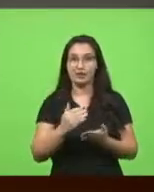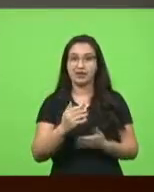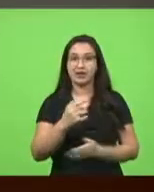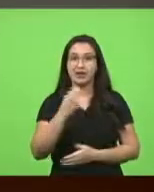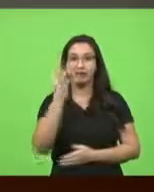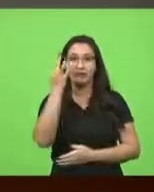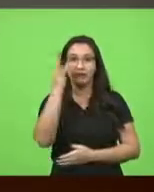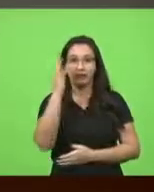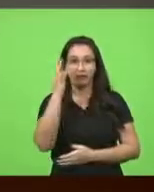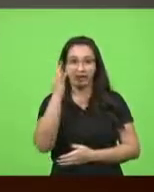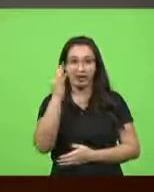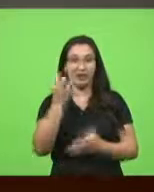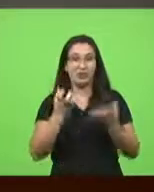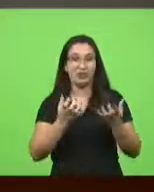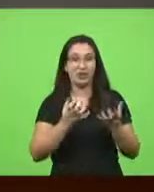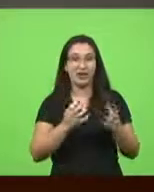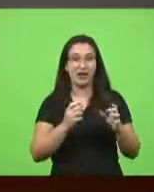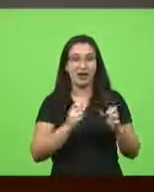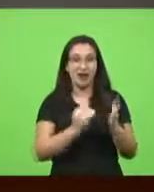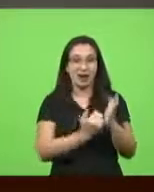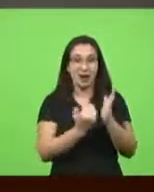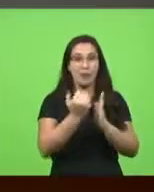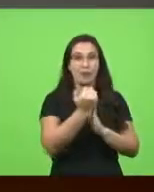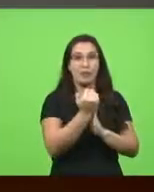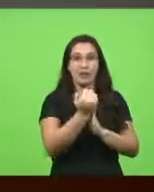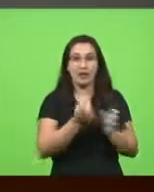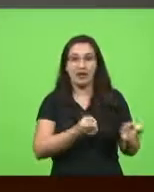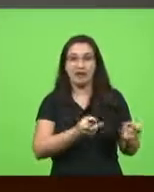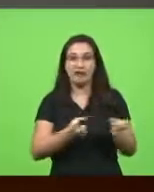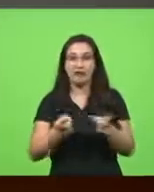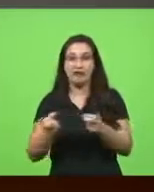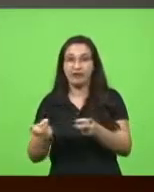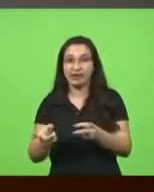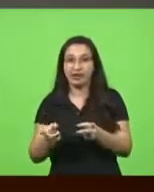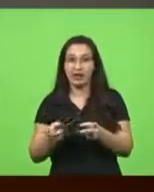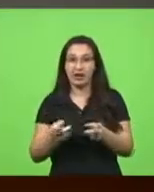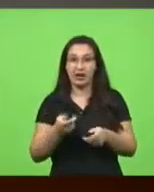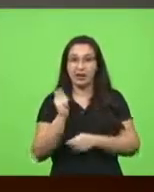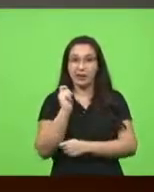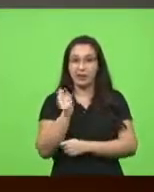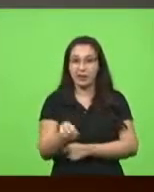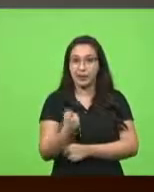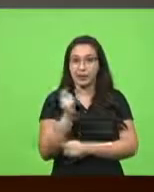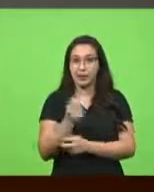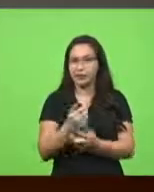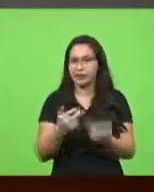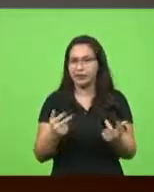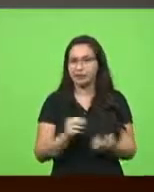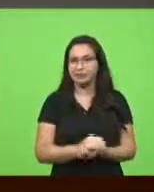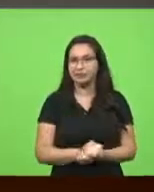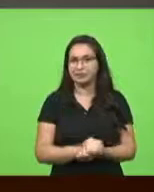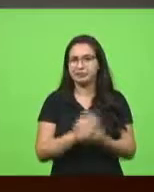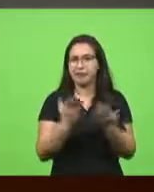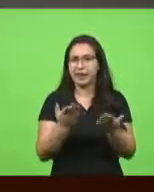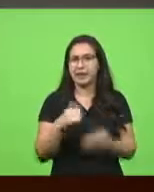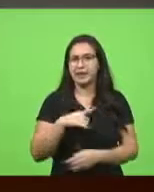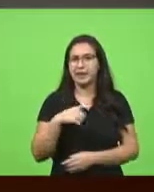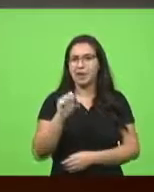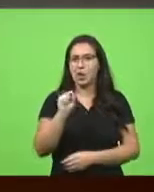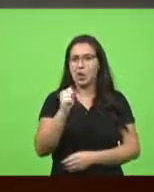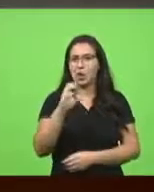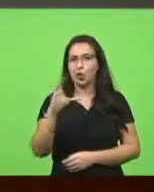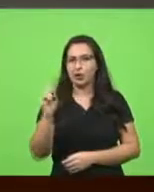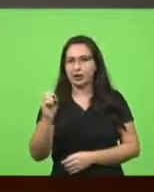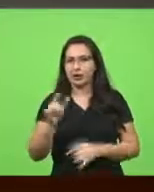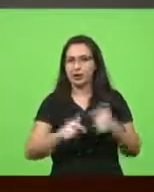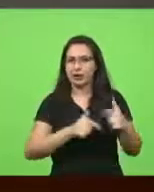autorização para aumentar a produção e venda de pescados. Ele hoje tem 80 funcionários e com essa autorização, que estava